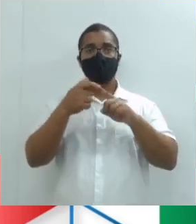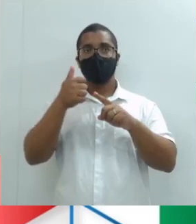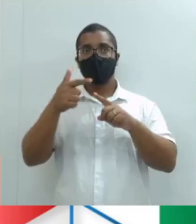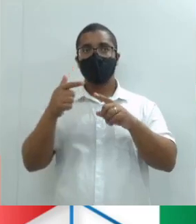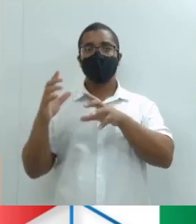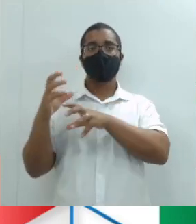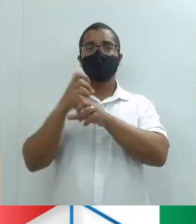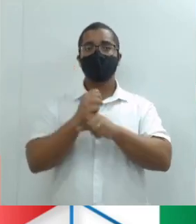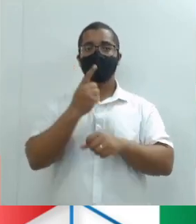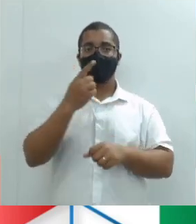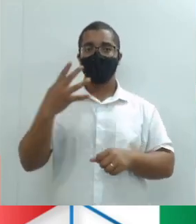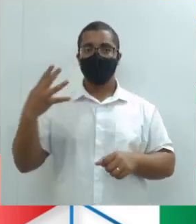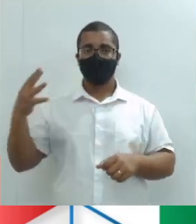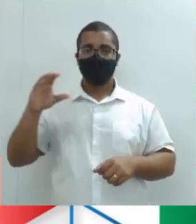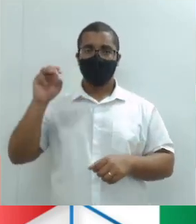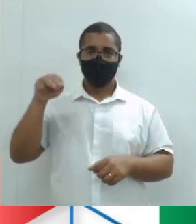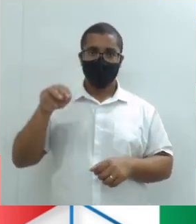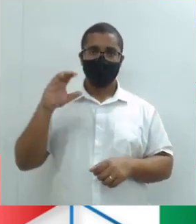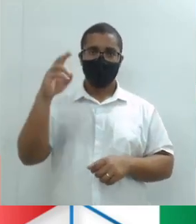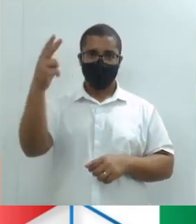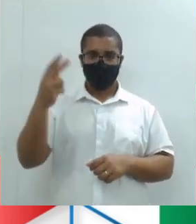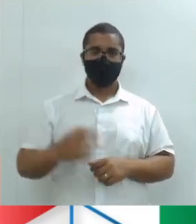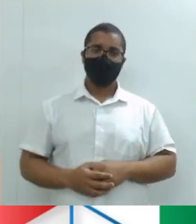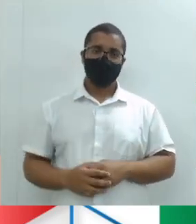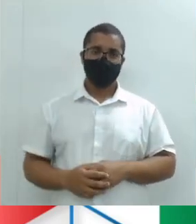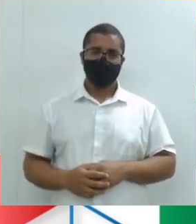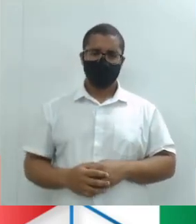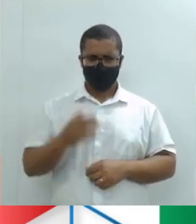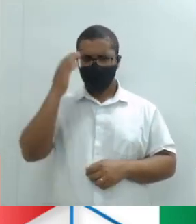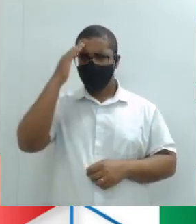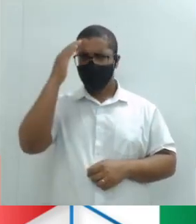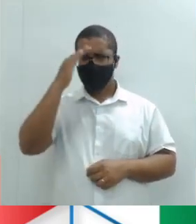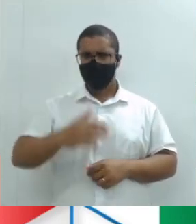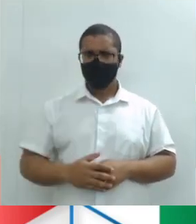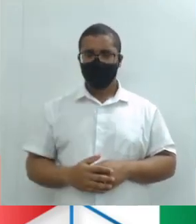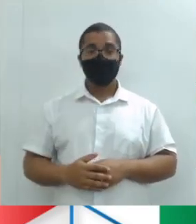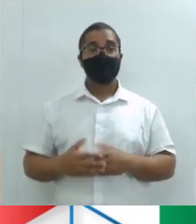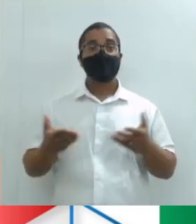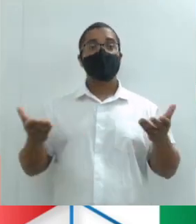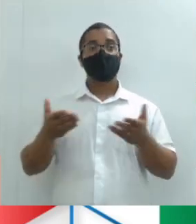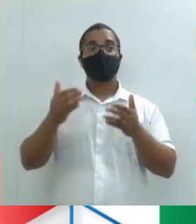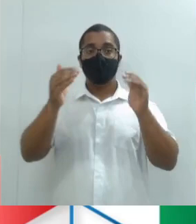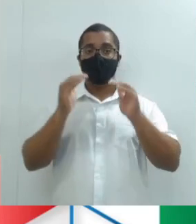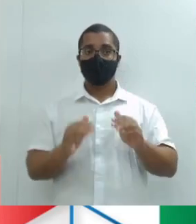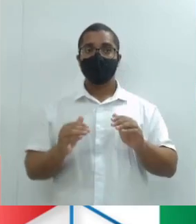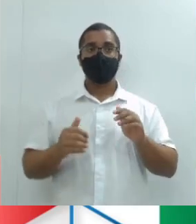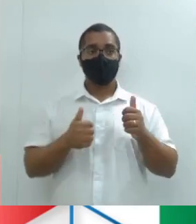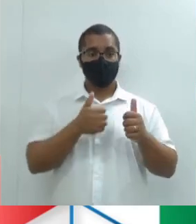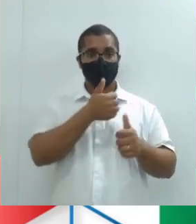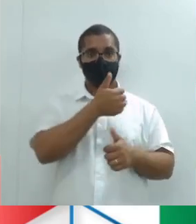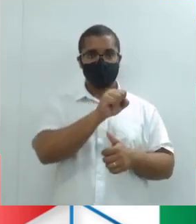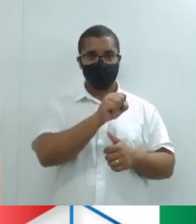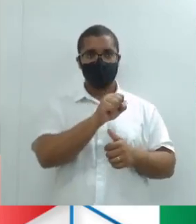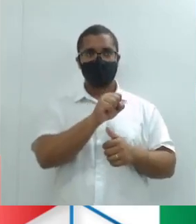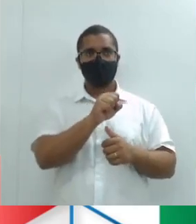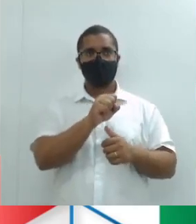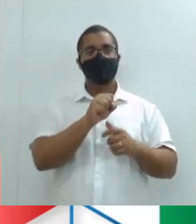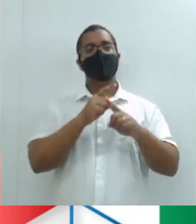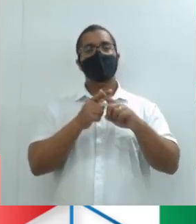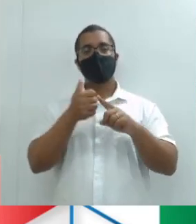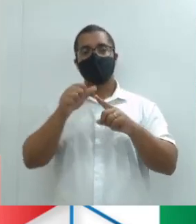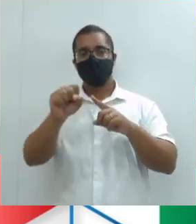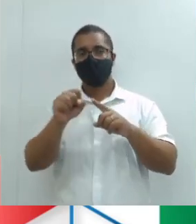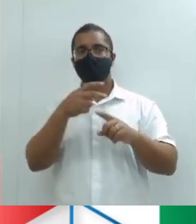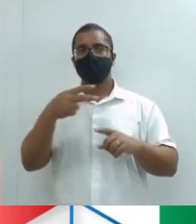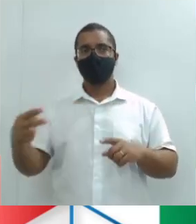quadrado, que vai dar 144 centímetros quadrados. Deu para entender? Agora, ó, preste atenção. 18, eu vou fazer a mesma coisa.